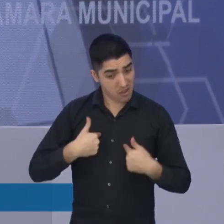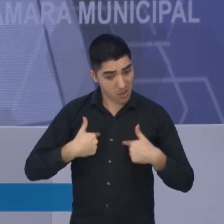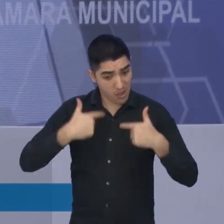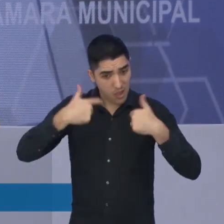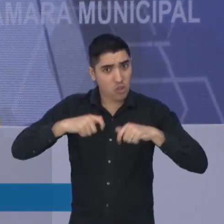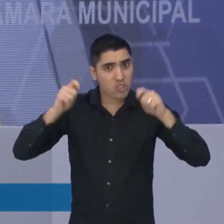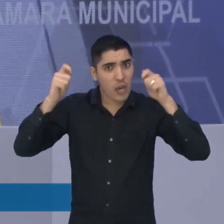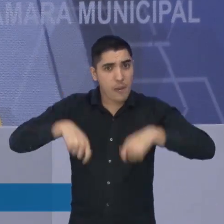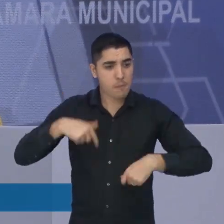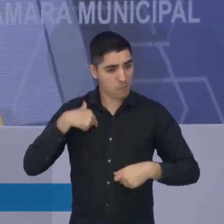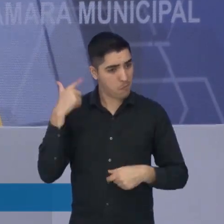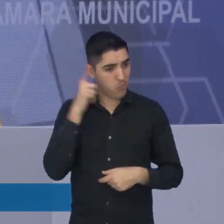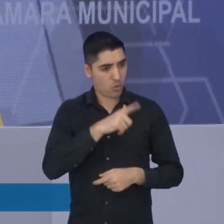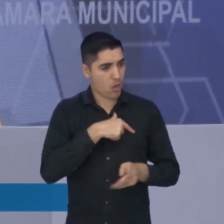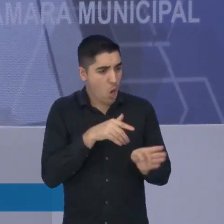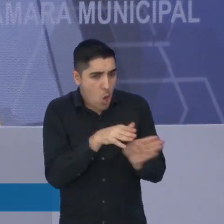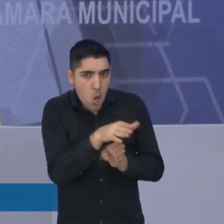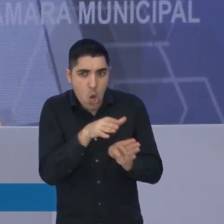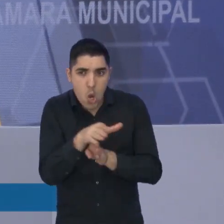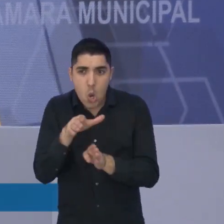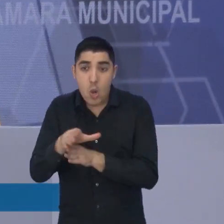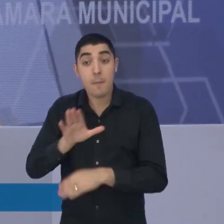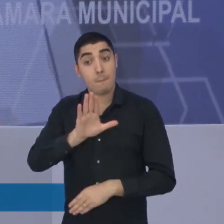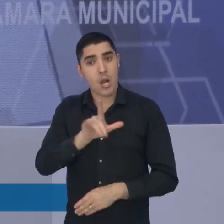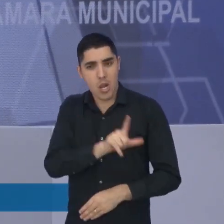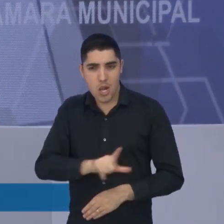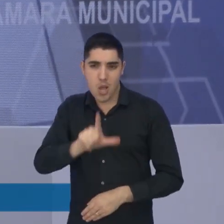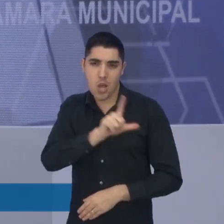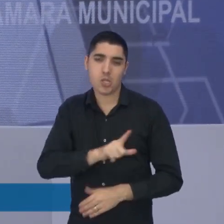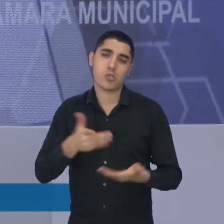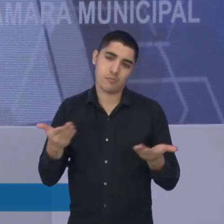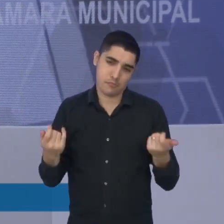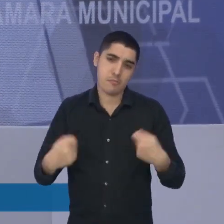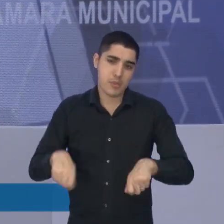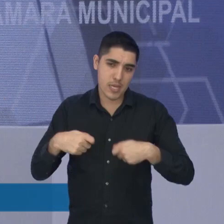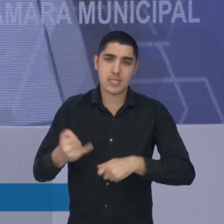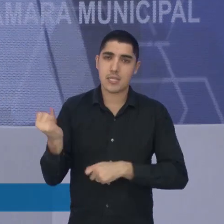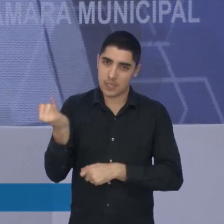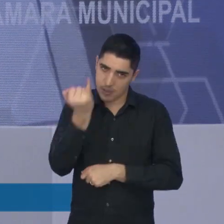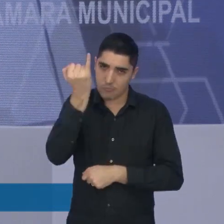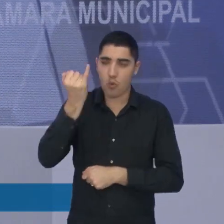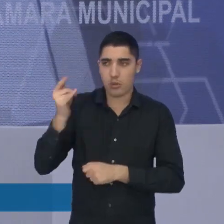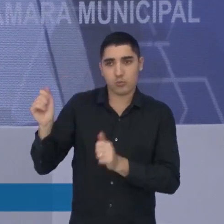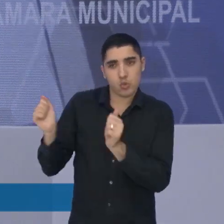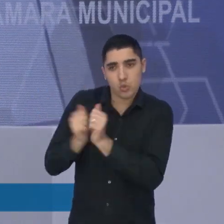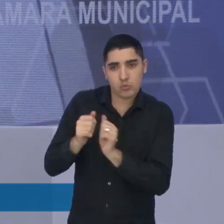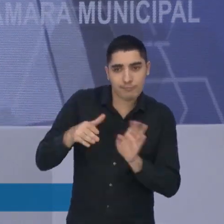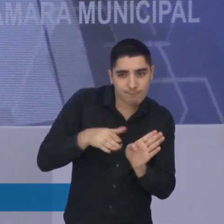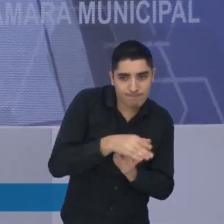e claro, que hoje em dia é necessário isso, né?